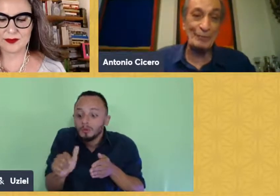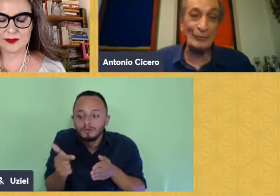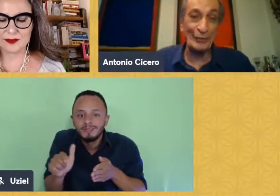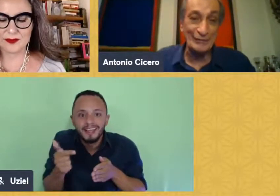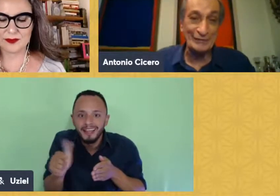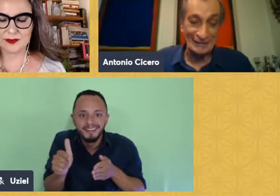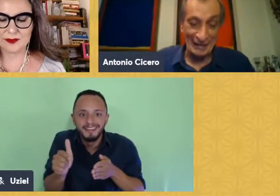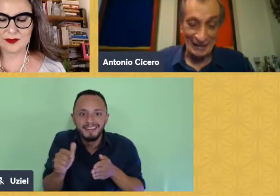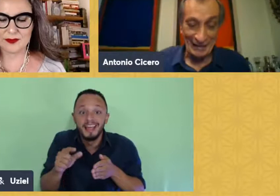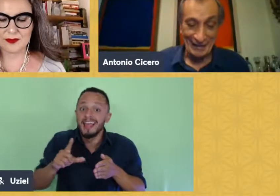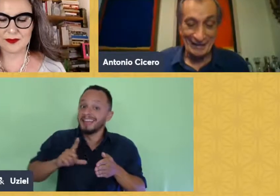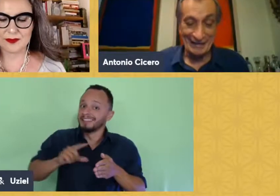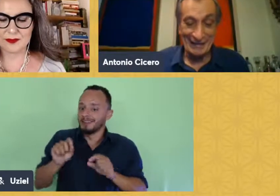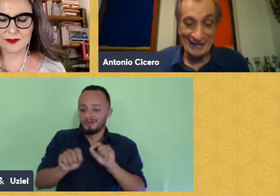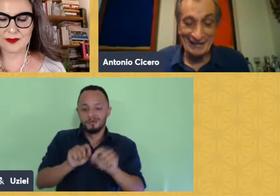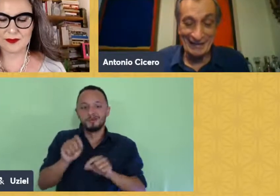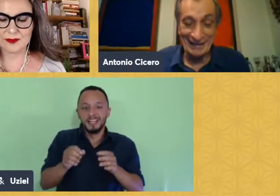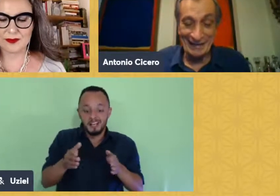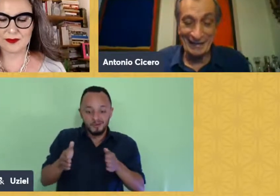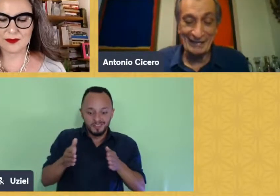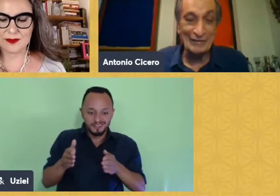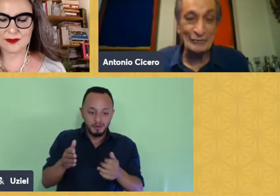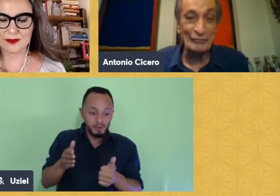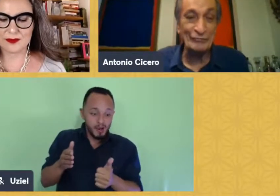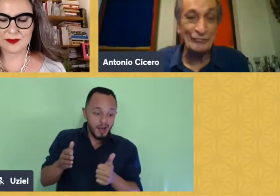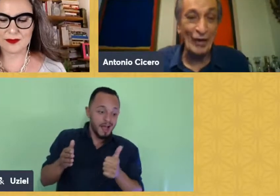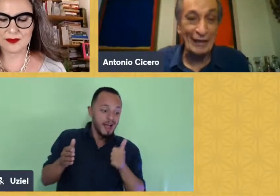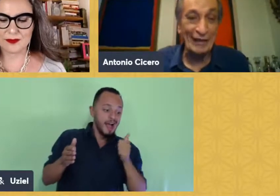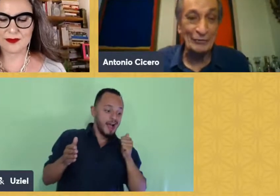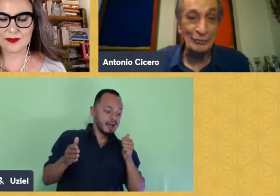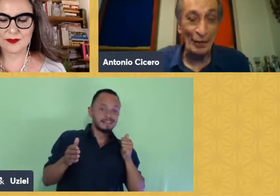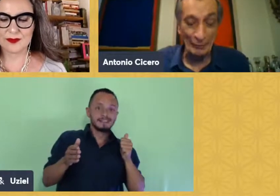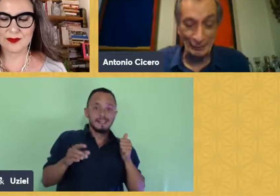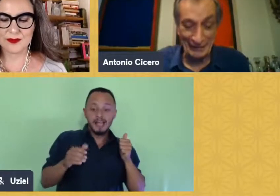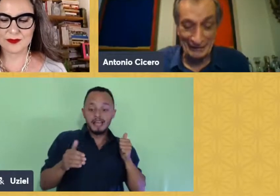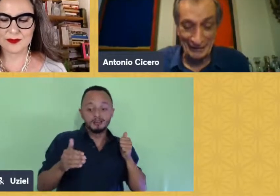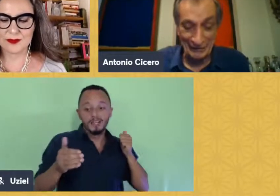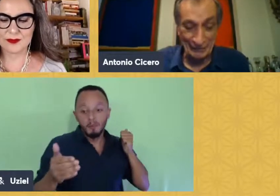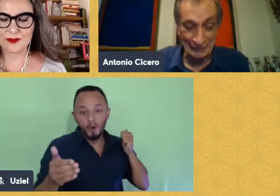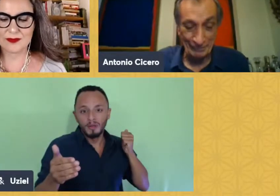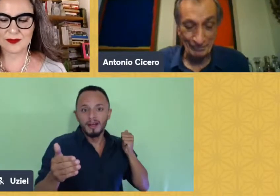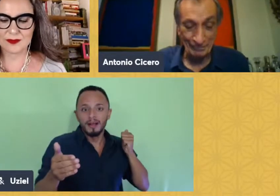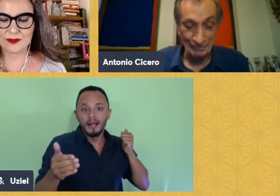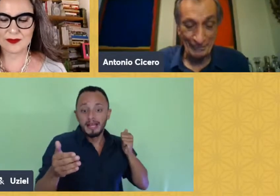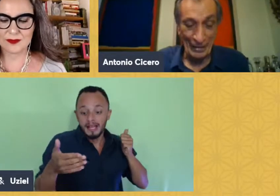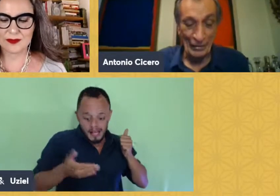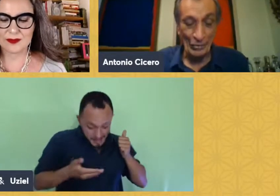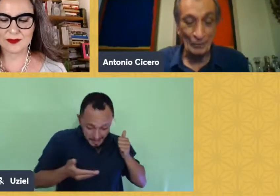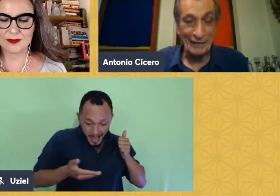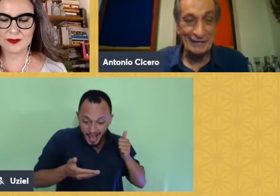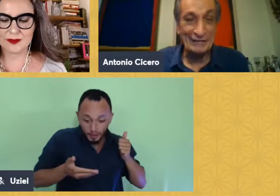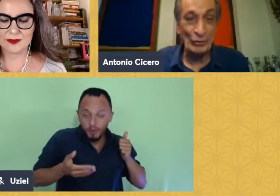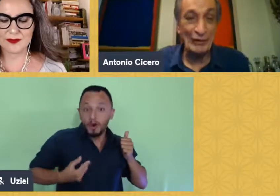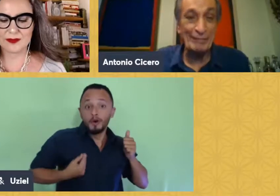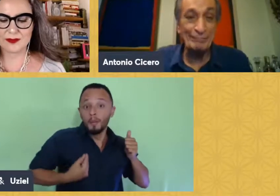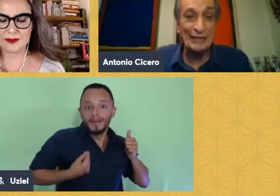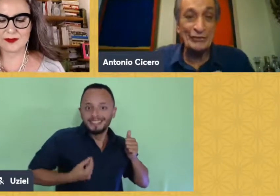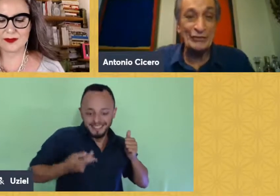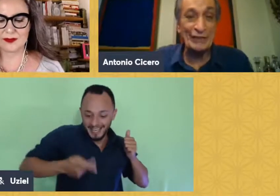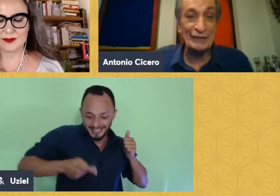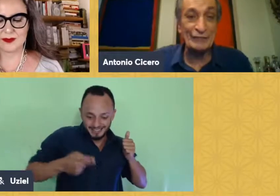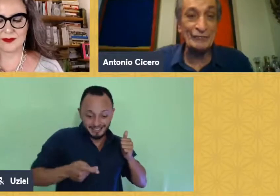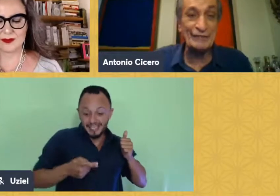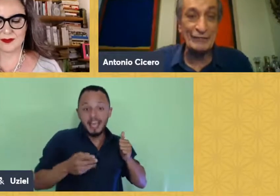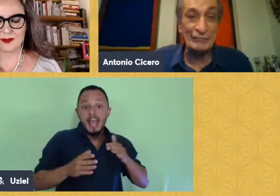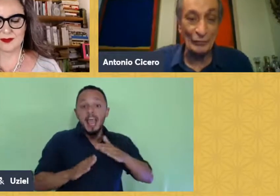e um depois. E isso é fora do próprio presente. O presente é o